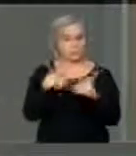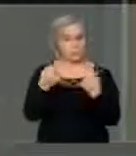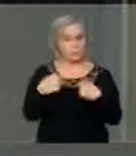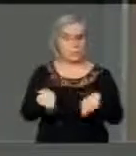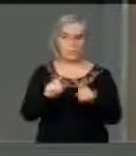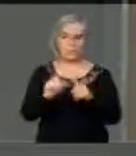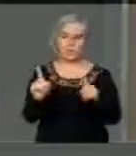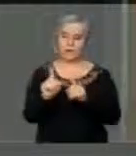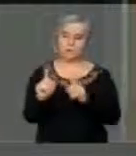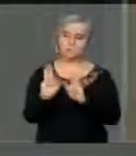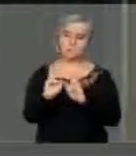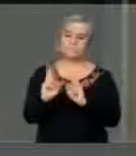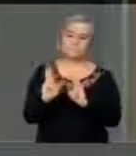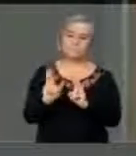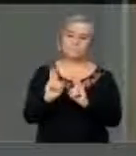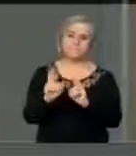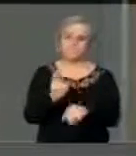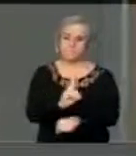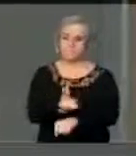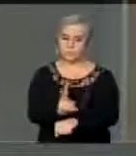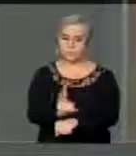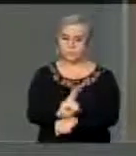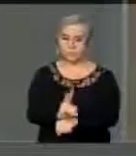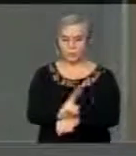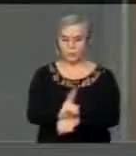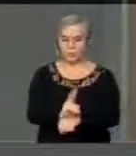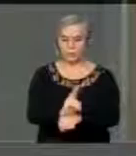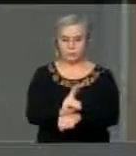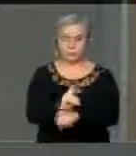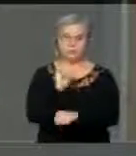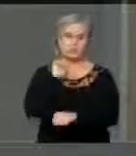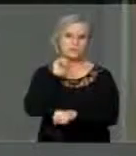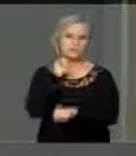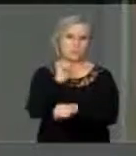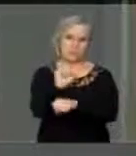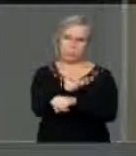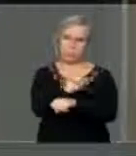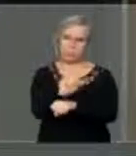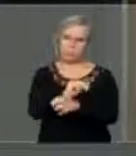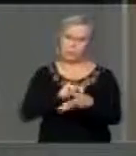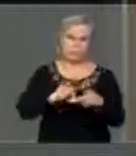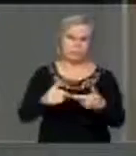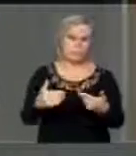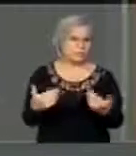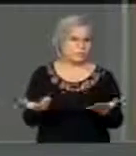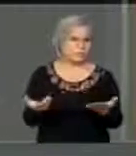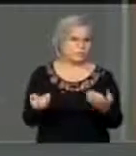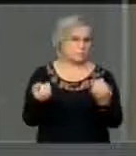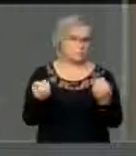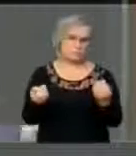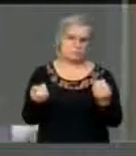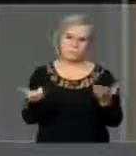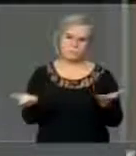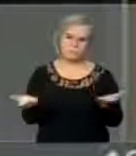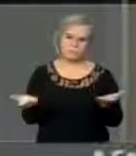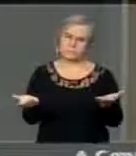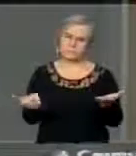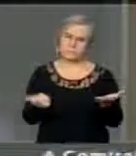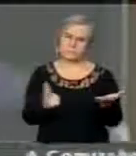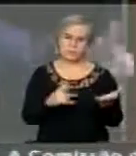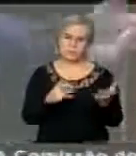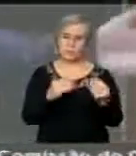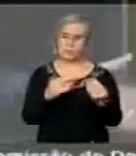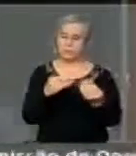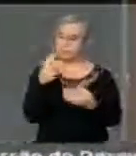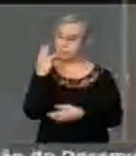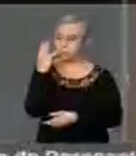aí de um bom tempo de um controle de poluição veicular. Lá se muito nós temos e temos de muito orgulho é